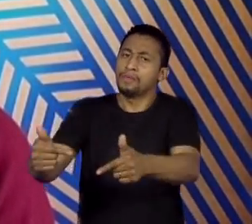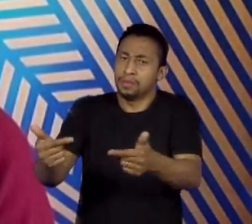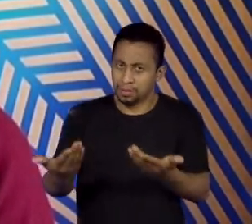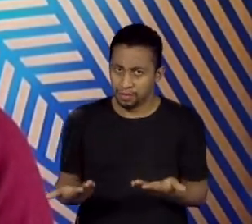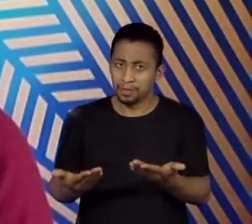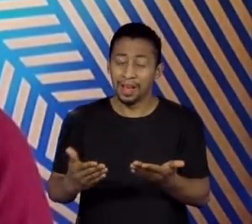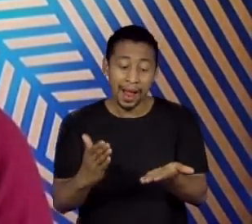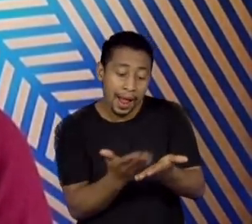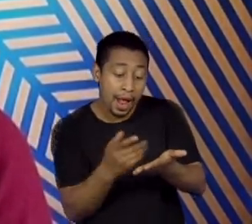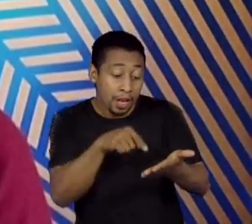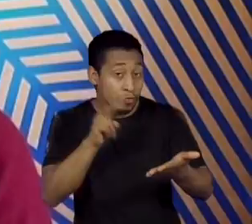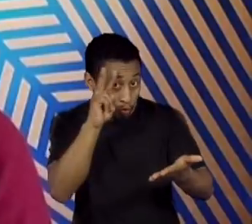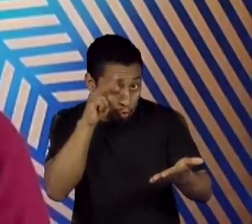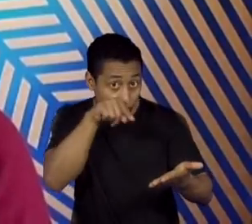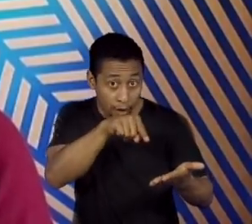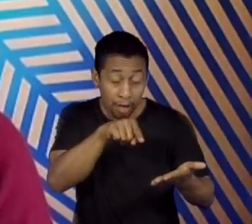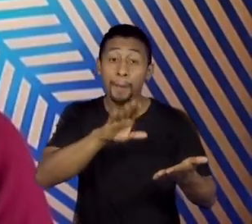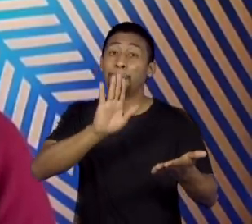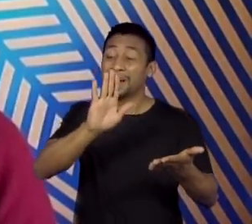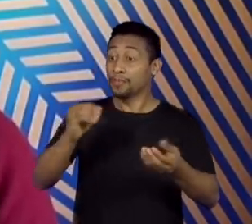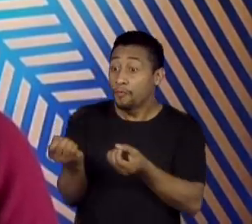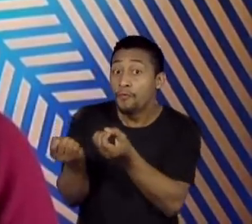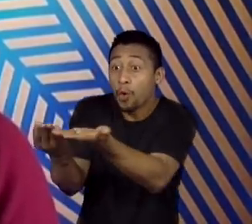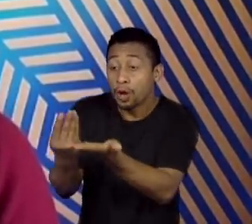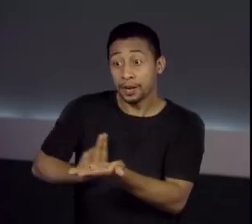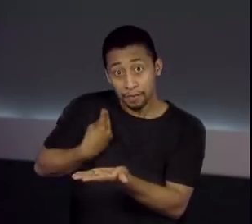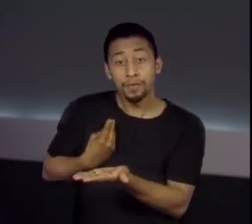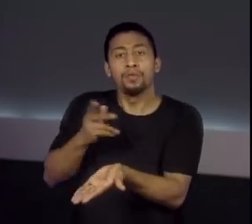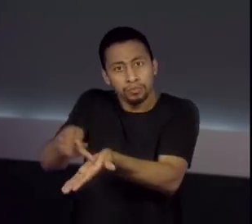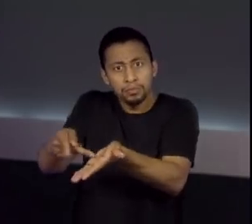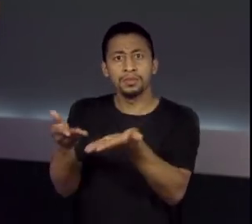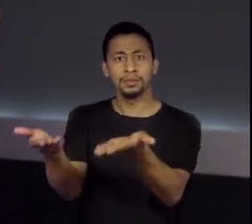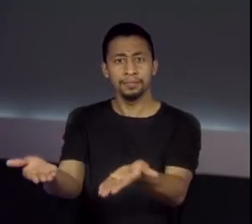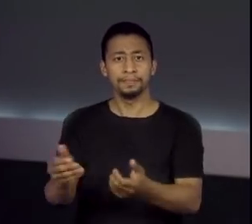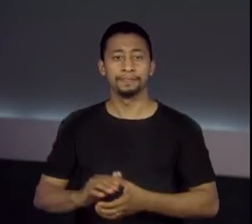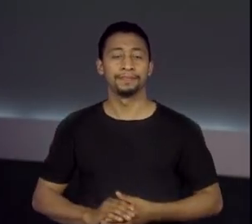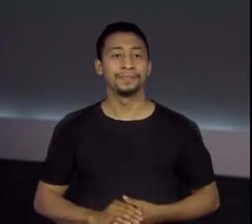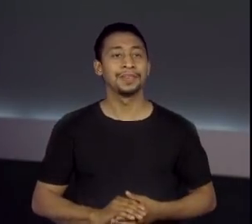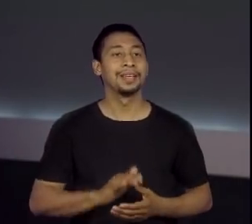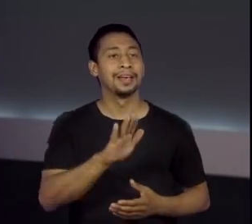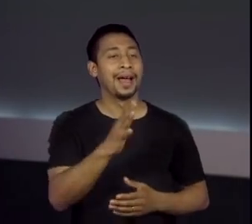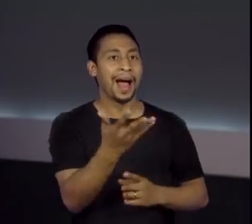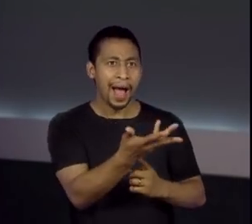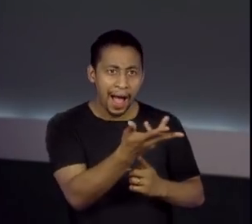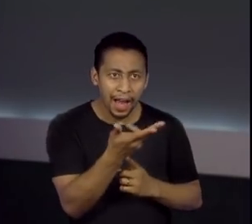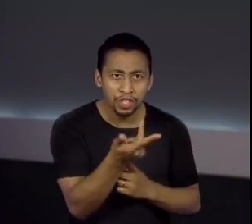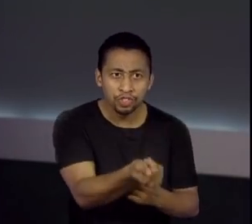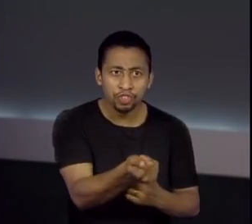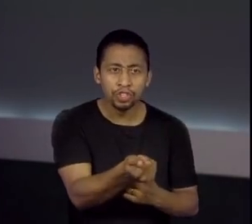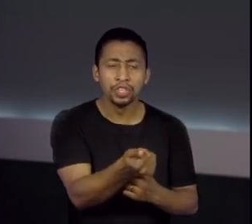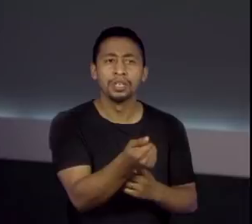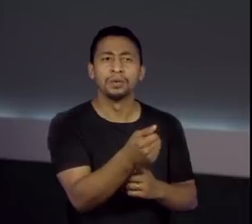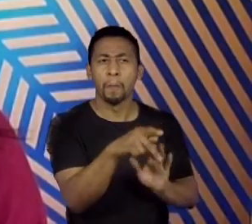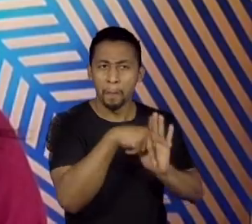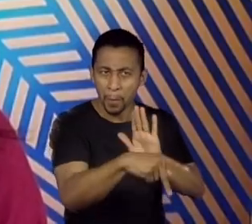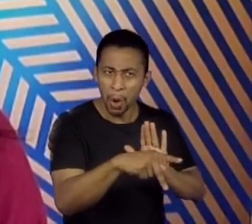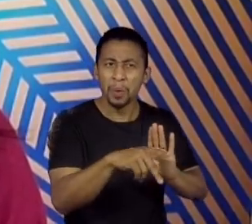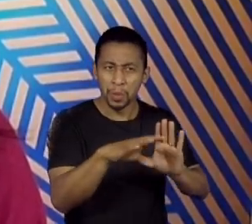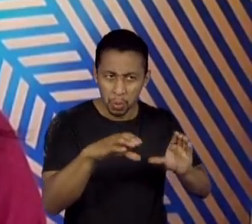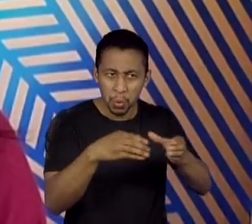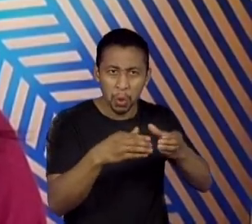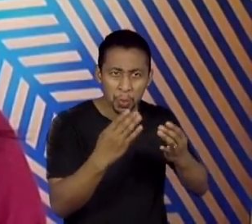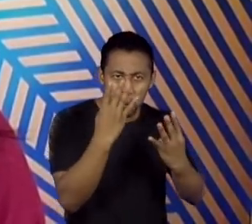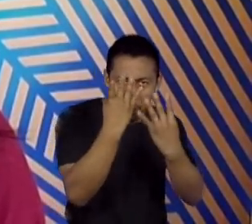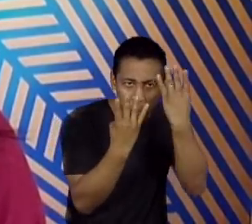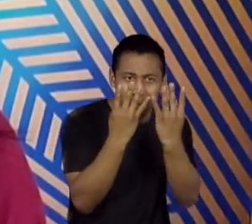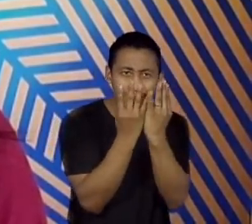história, até porque nós somos memória, história, cultura viva. Existe uma arte indígena especificamente? Existe